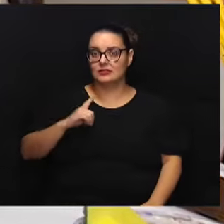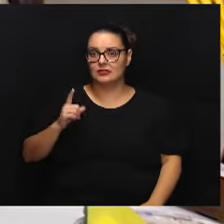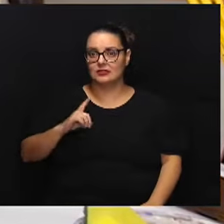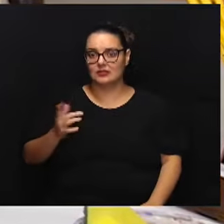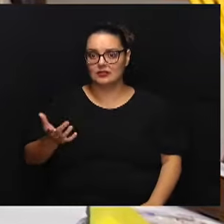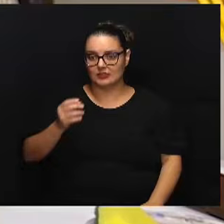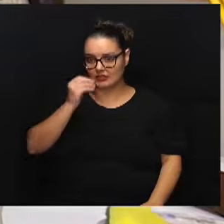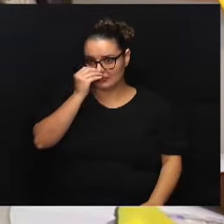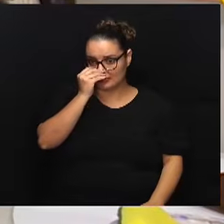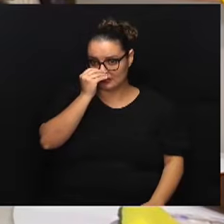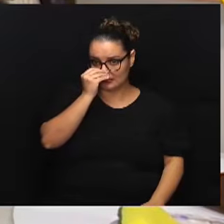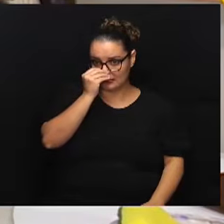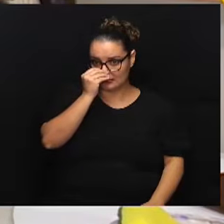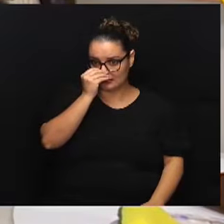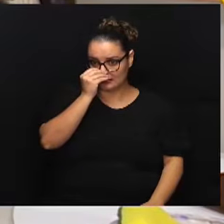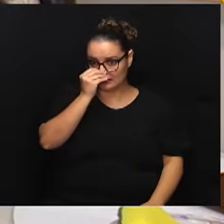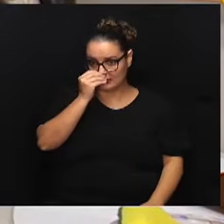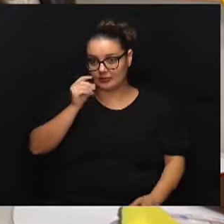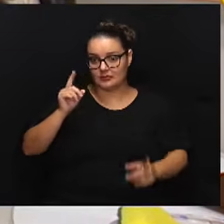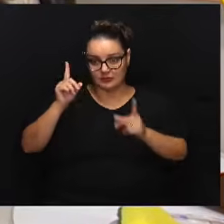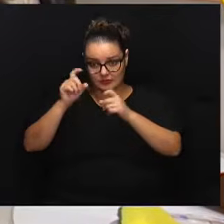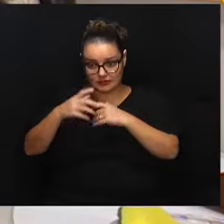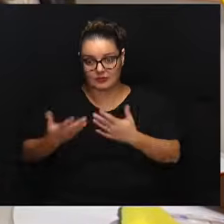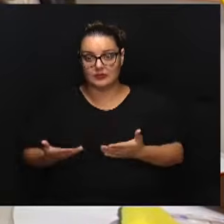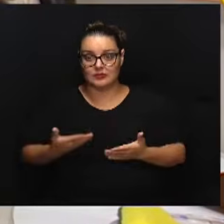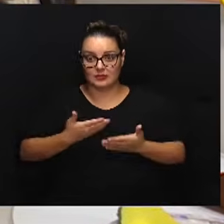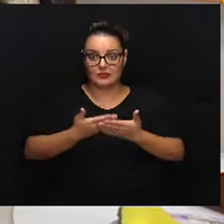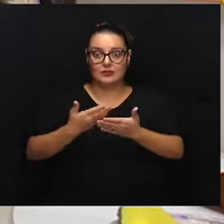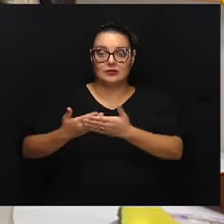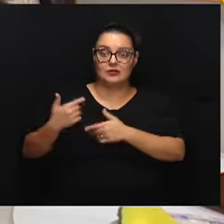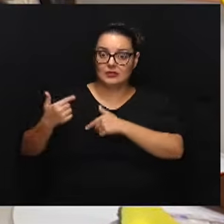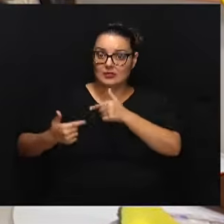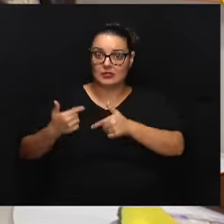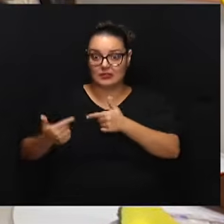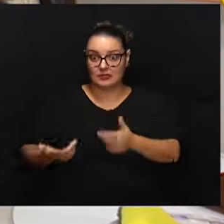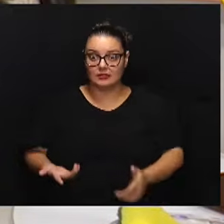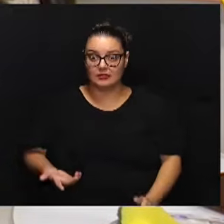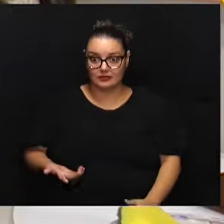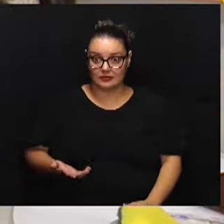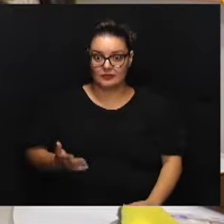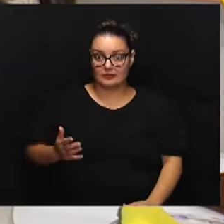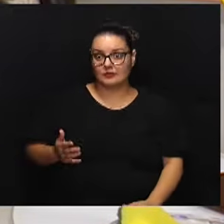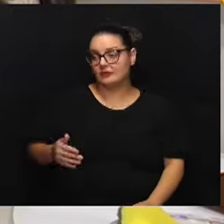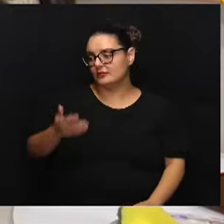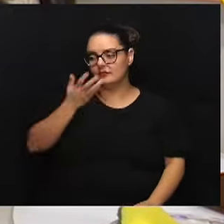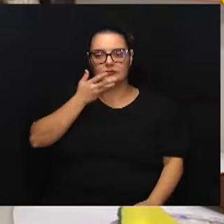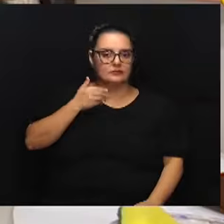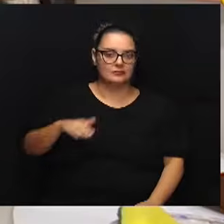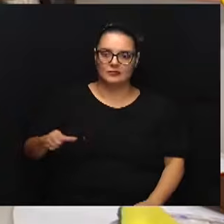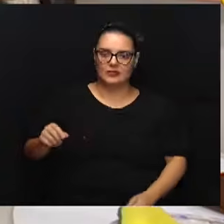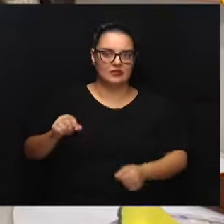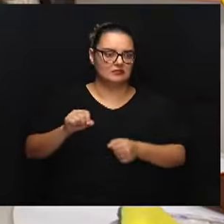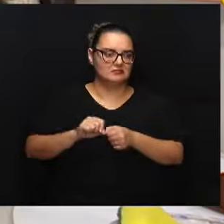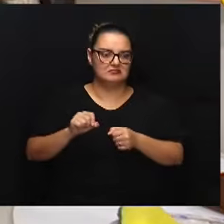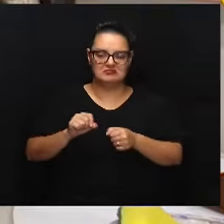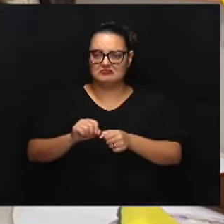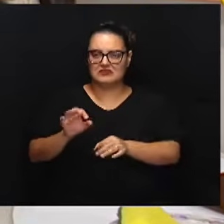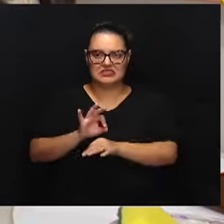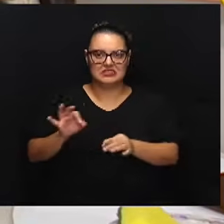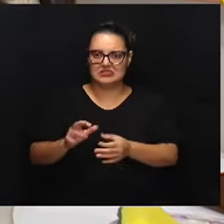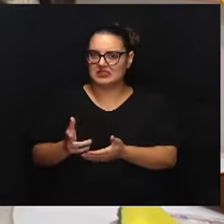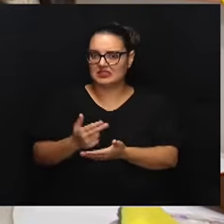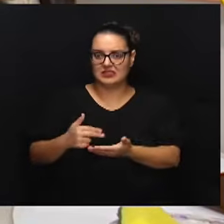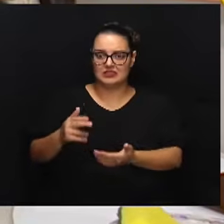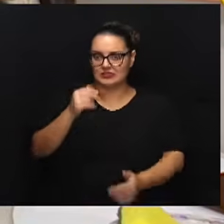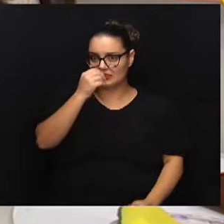muito perrengue com relação aos estudos, a trabalho. Eu quando era bem criança não sabia fazer absolutamente nada de desenho e tudo